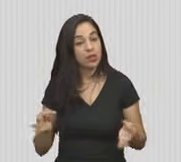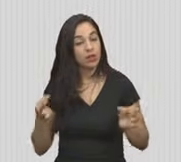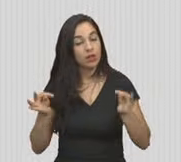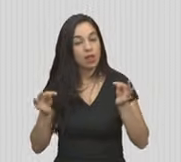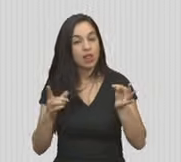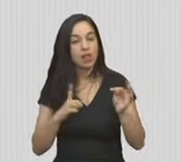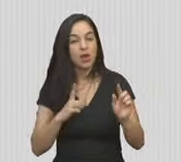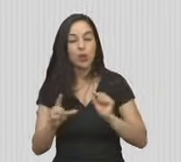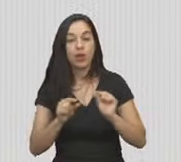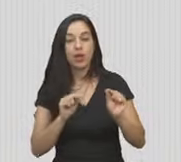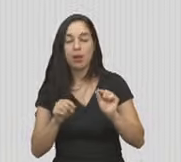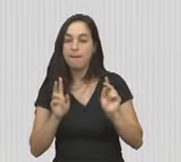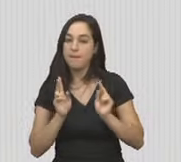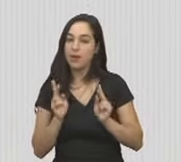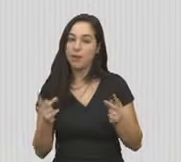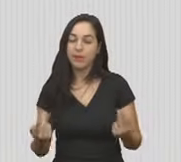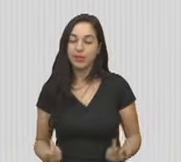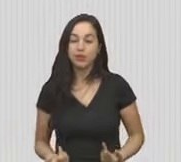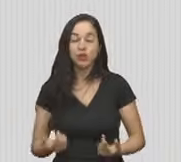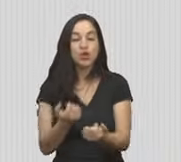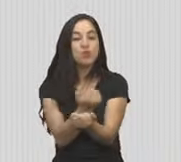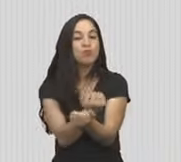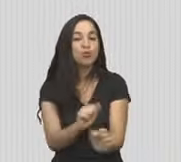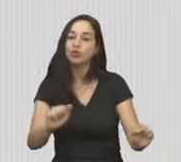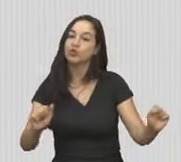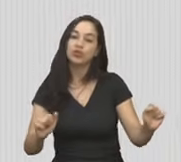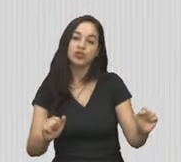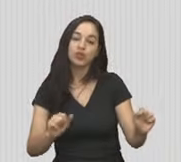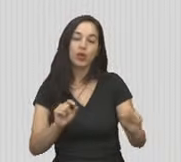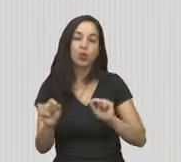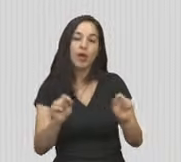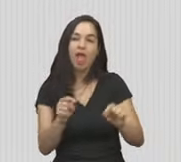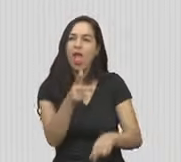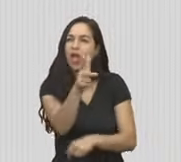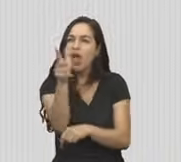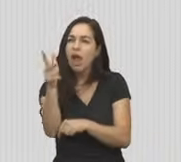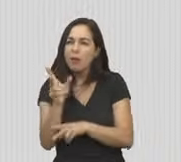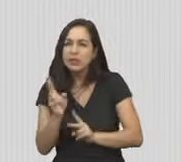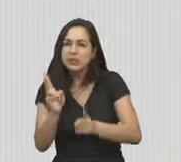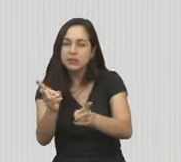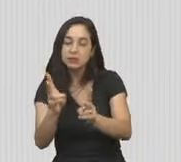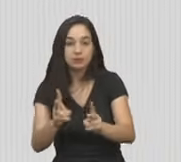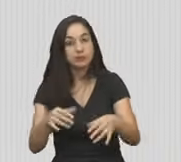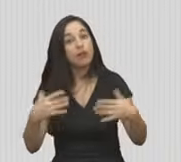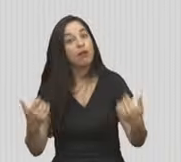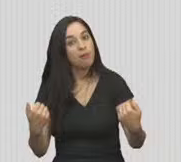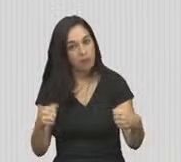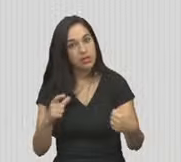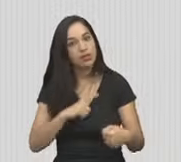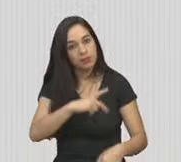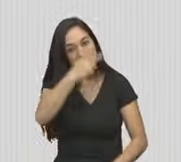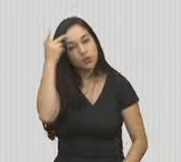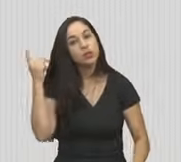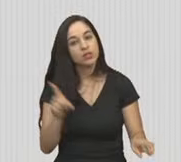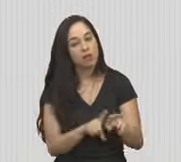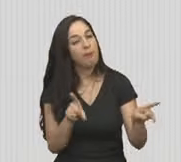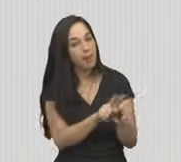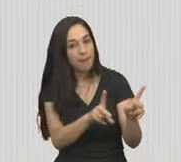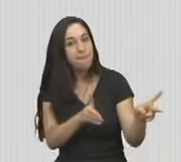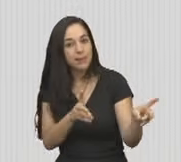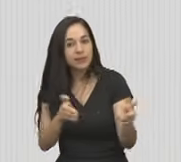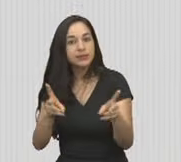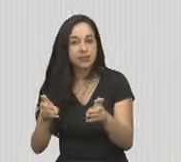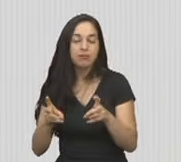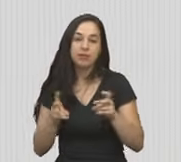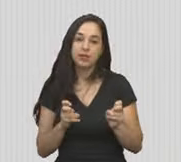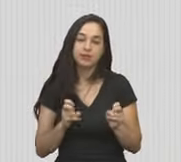tecnologicamente e até humanamente impossível você colocar infinitas câmeras, você precisa ter, obviamente, pessoas observando isso também. Então, não é o número